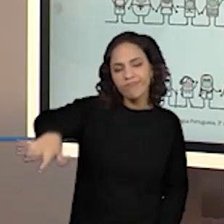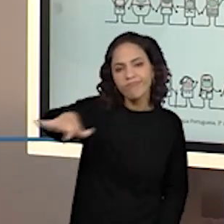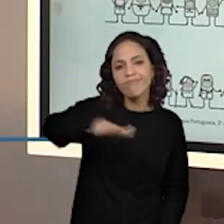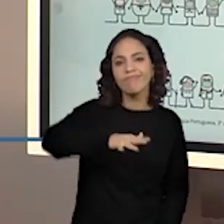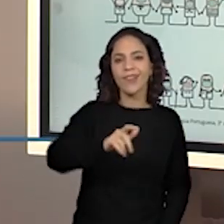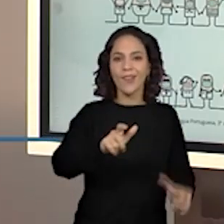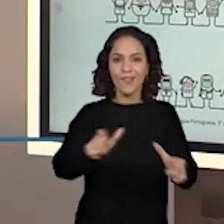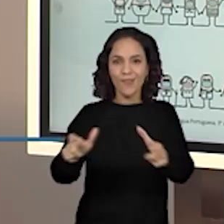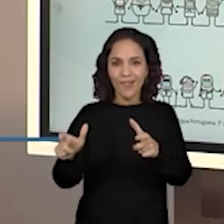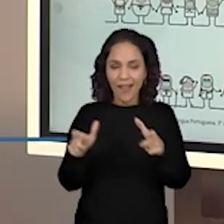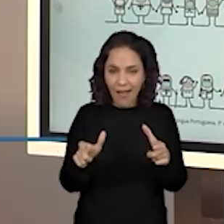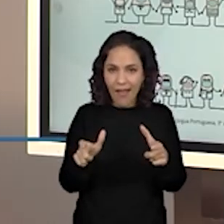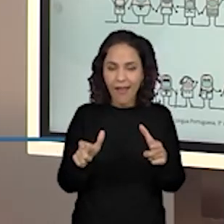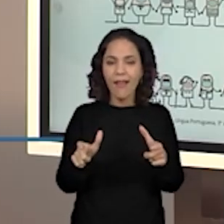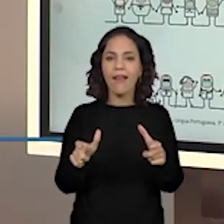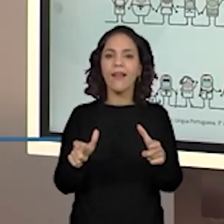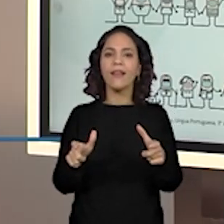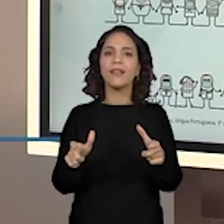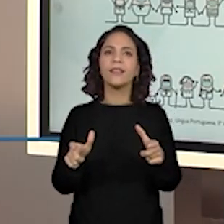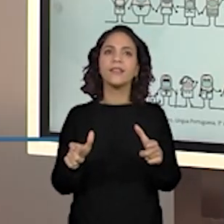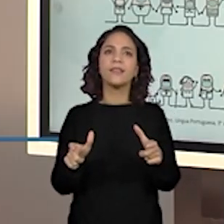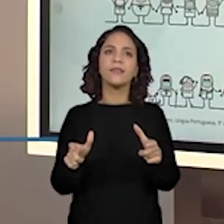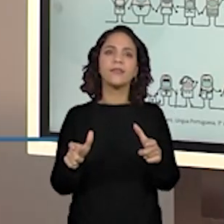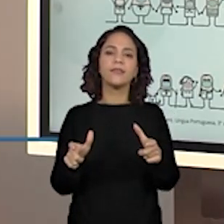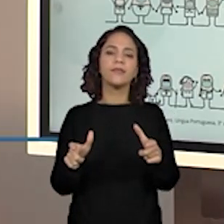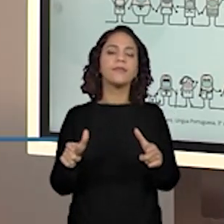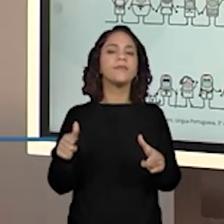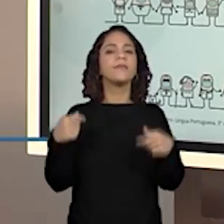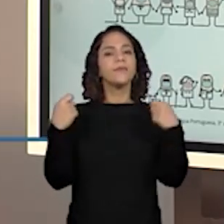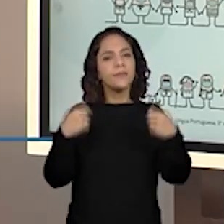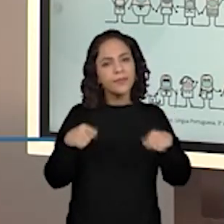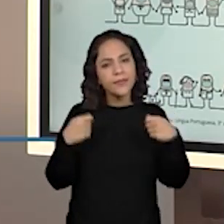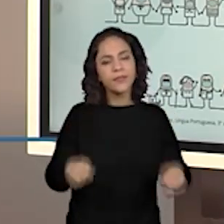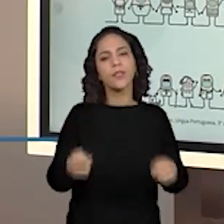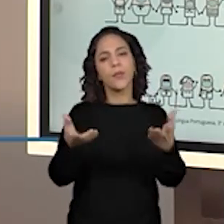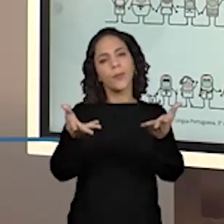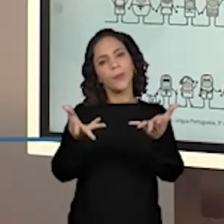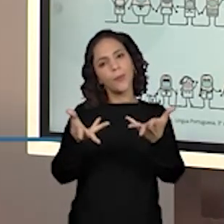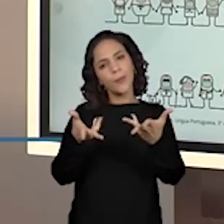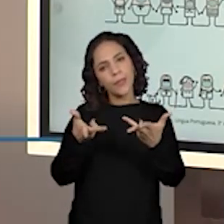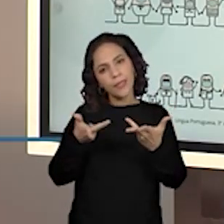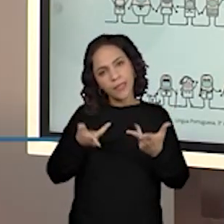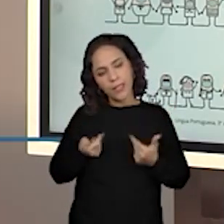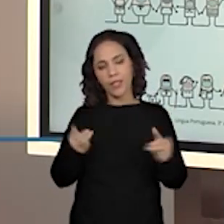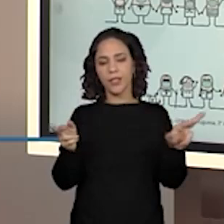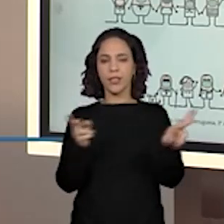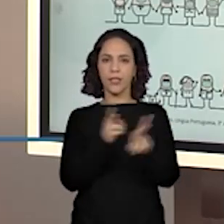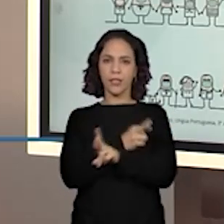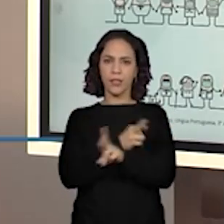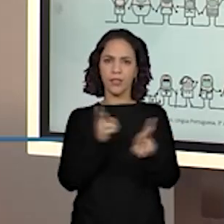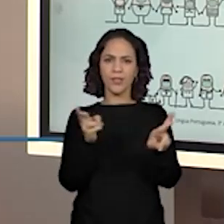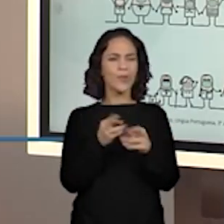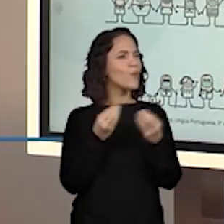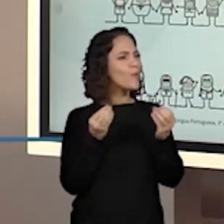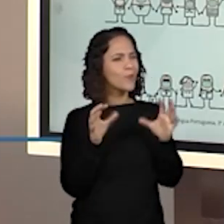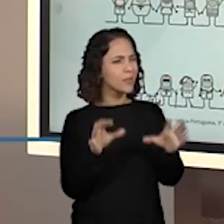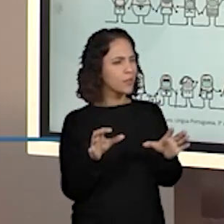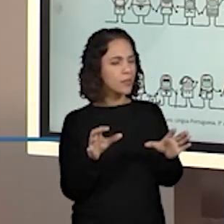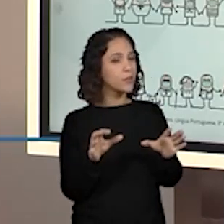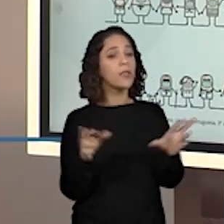nesses espaços, tenham uma qualidade nas relações. Como assim? Para que tenham